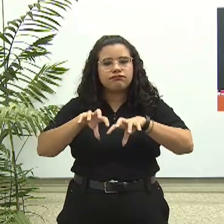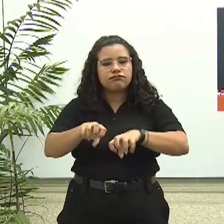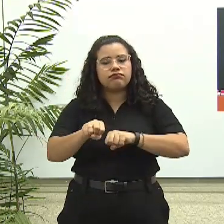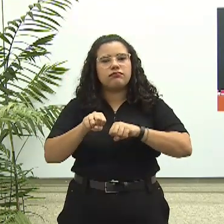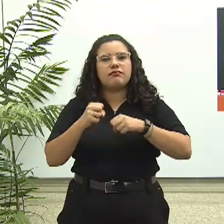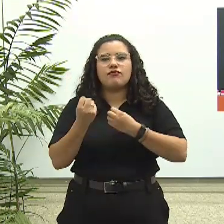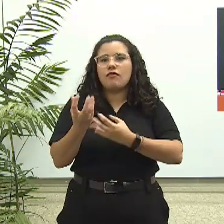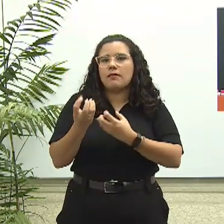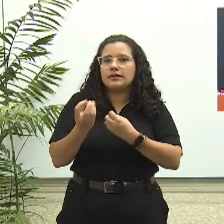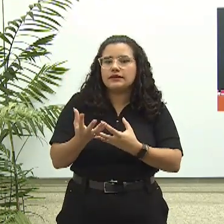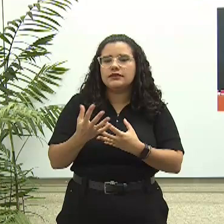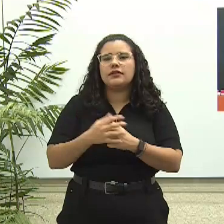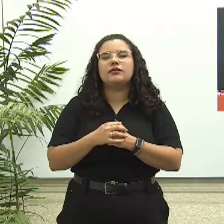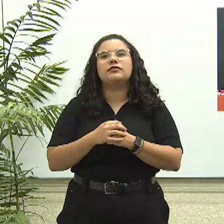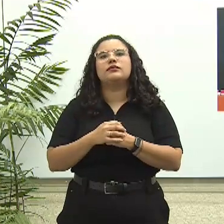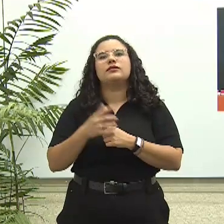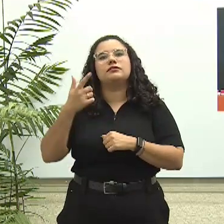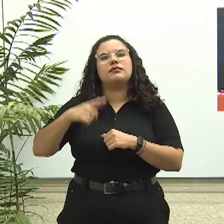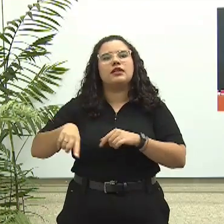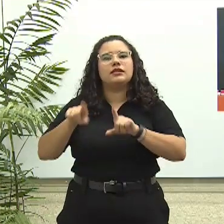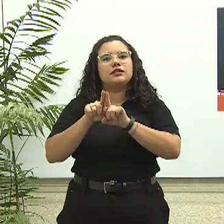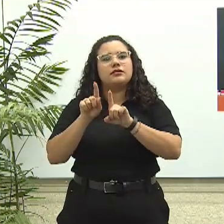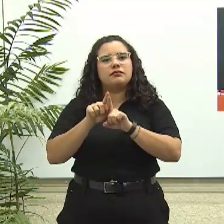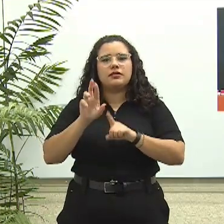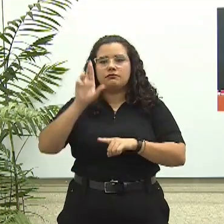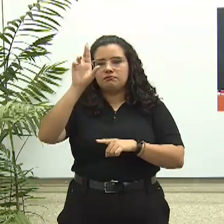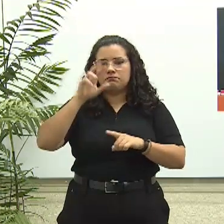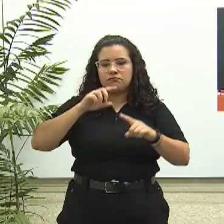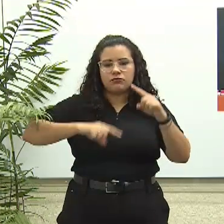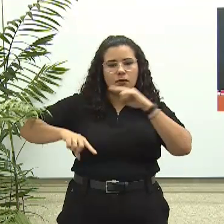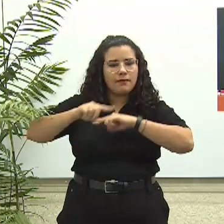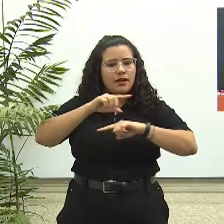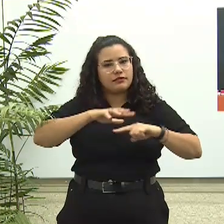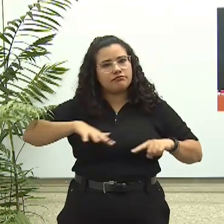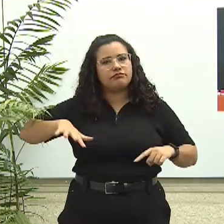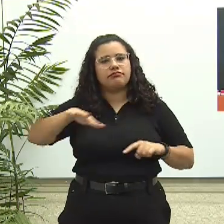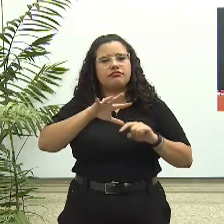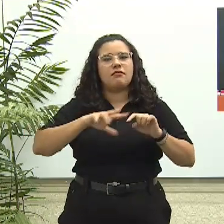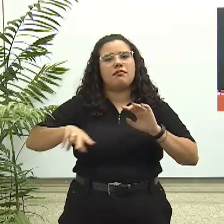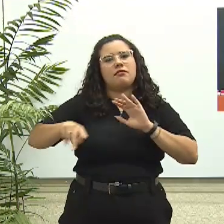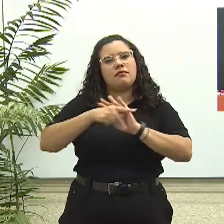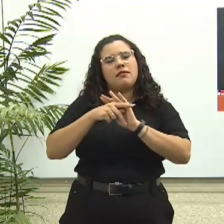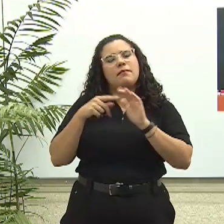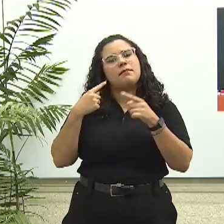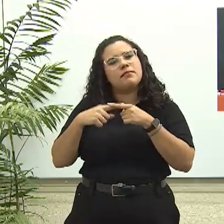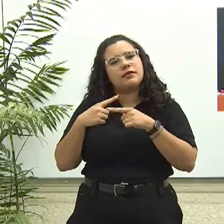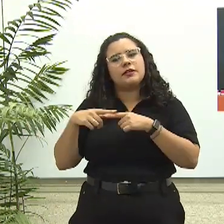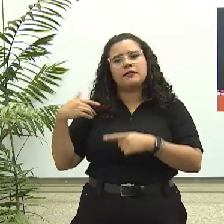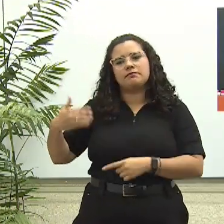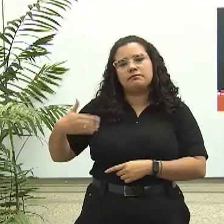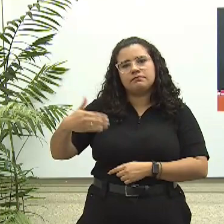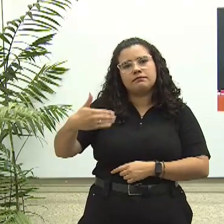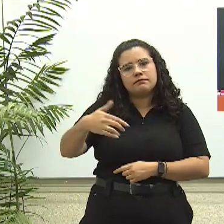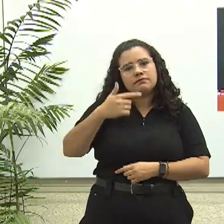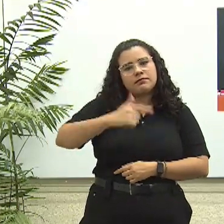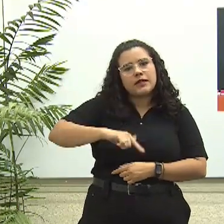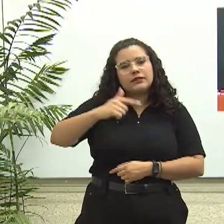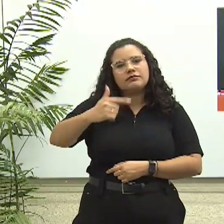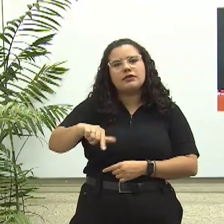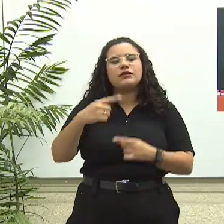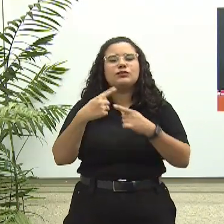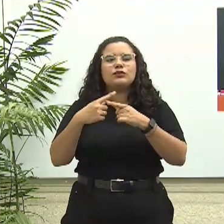de eh dominação subjetiva inclusive é porque cada vez mais o o